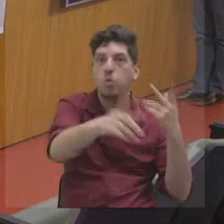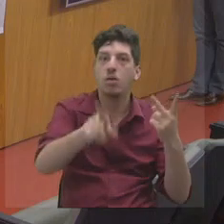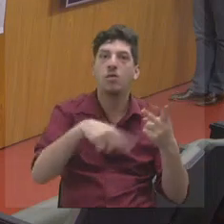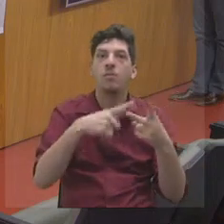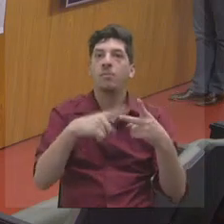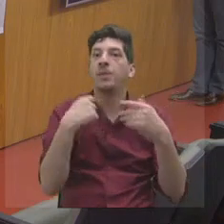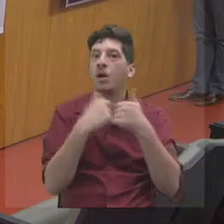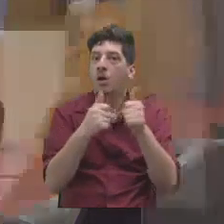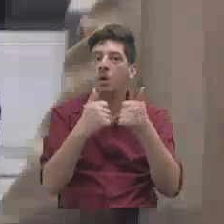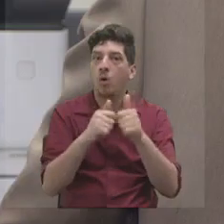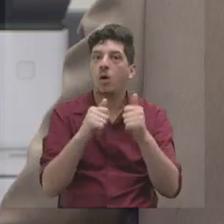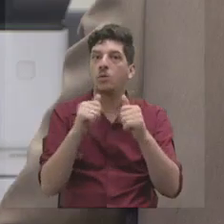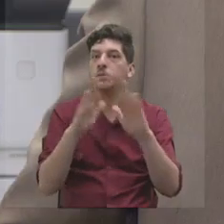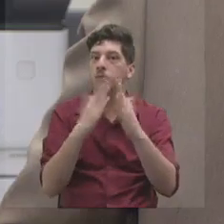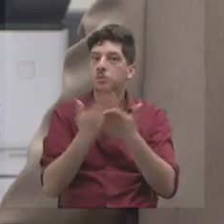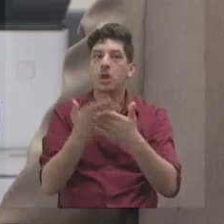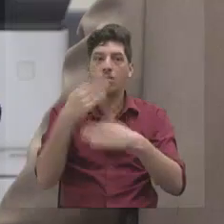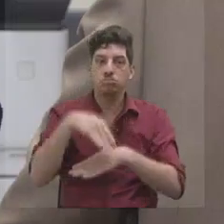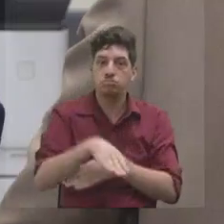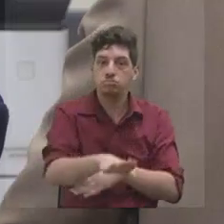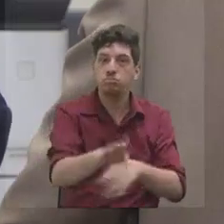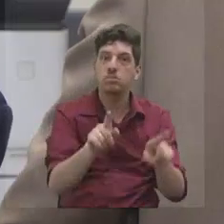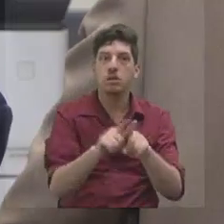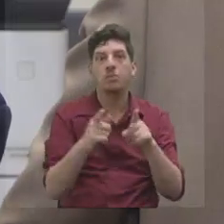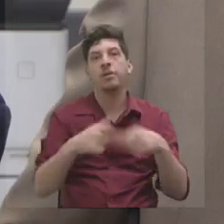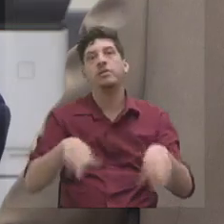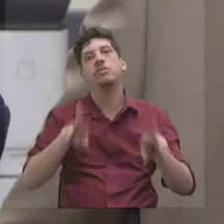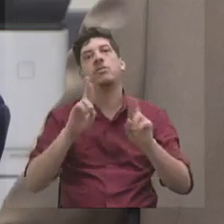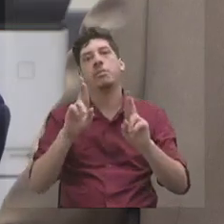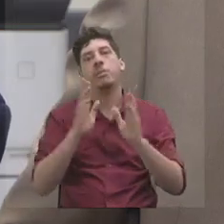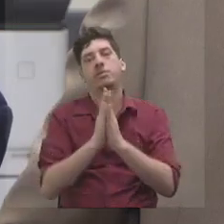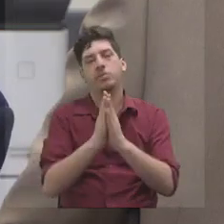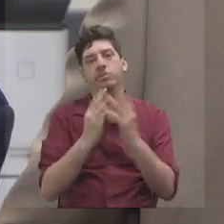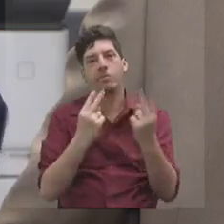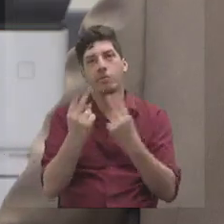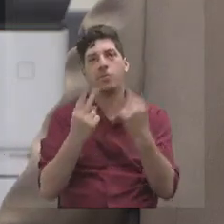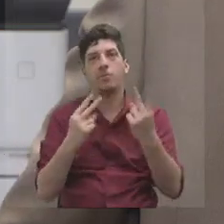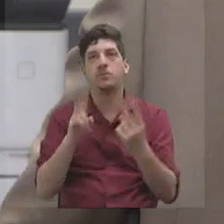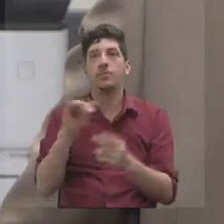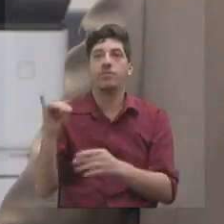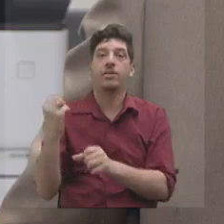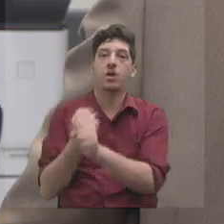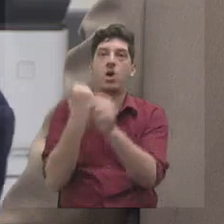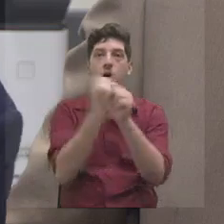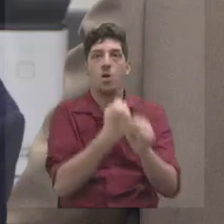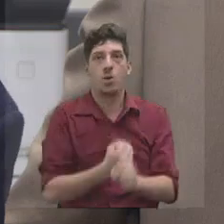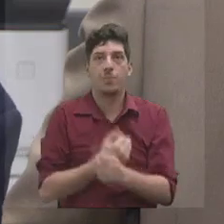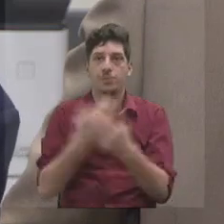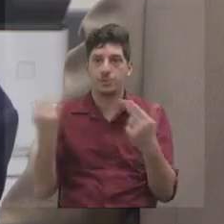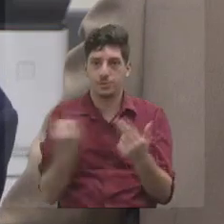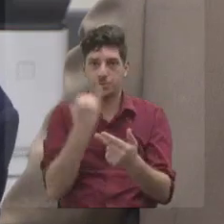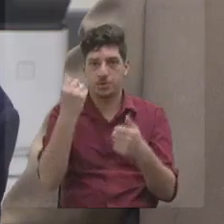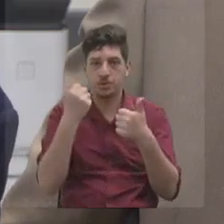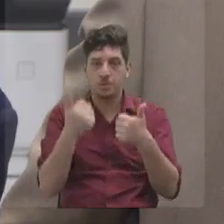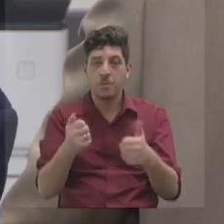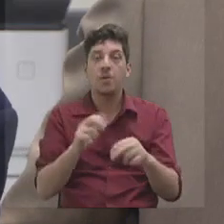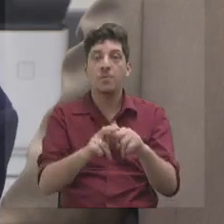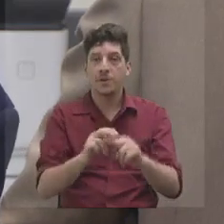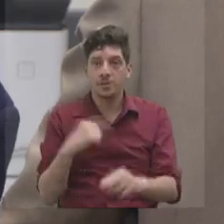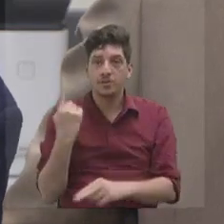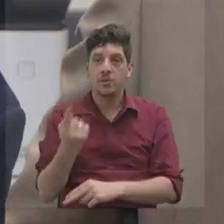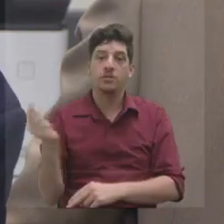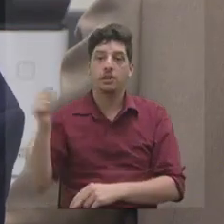quiser esta Rodovia vai trarar aí com obras e muito importante para isso já estamos aqui na